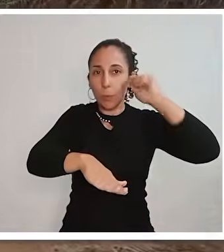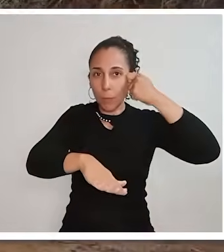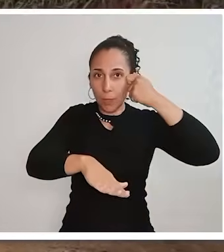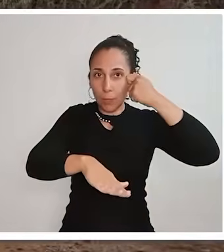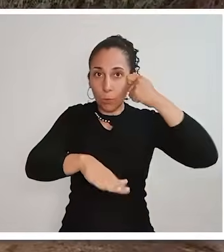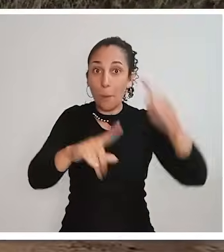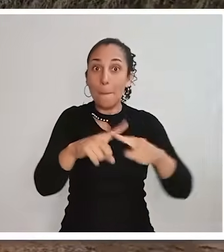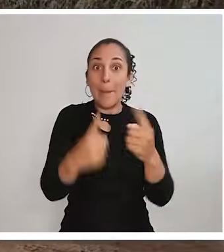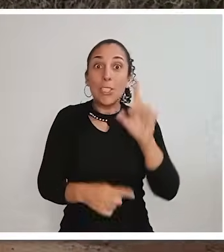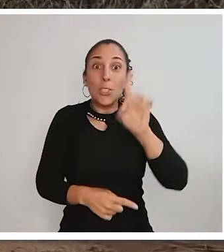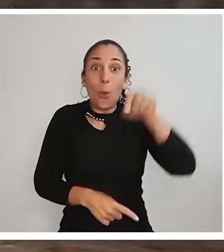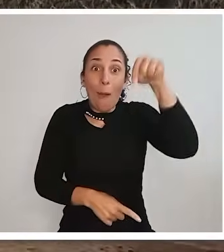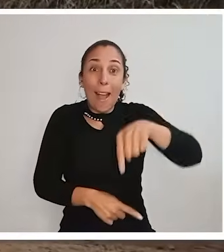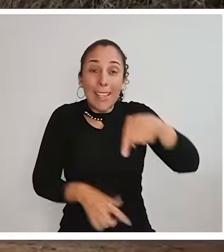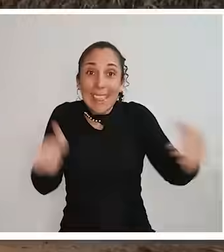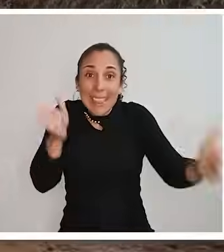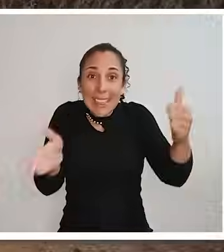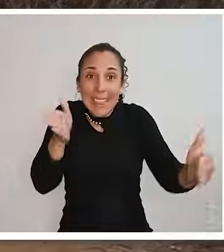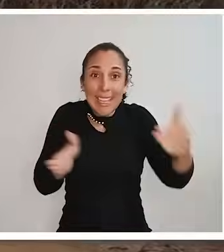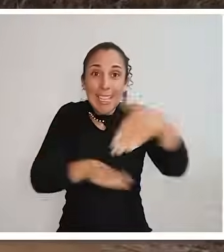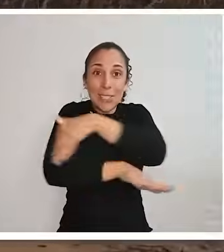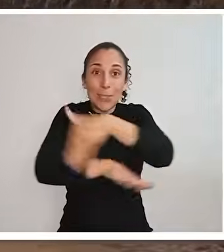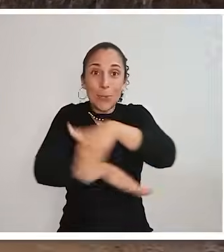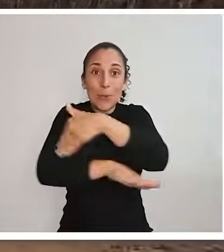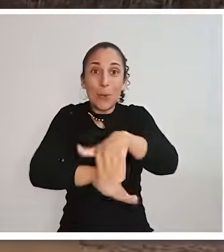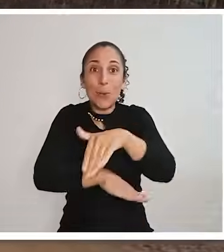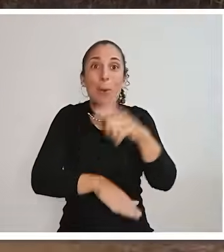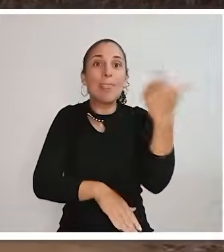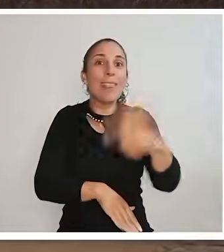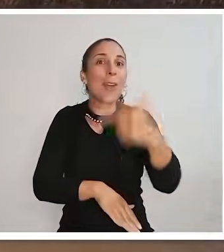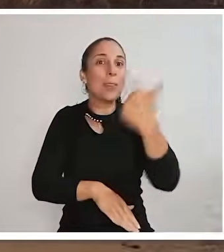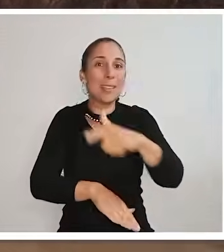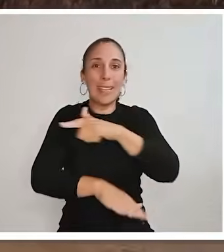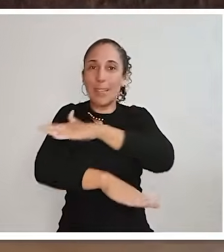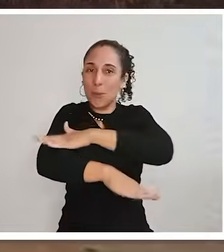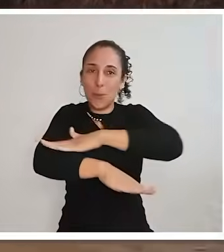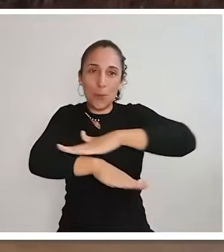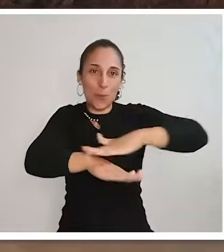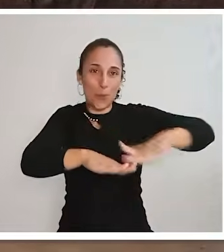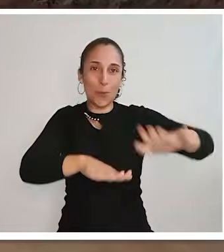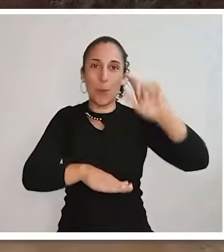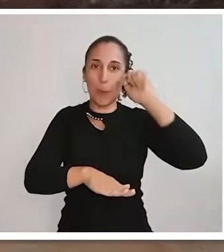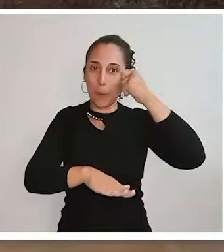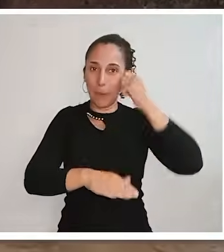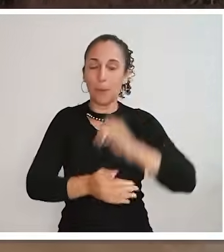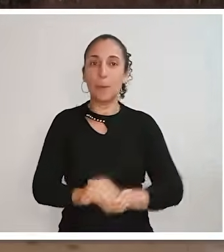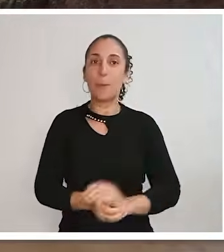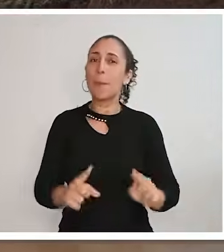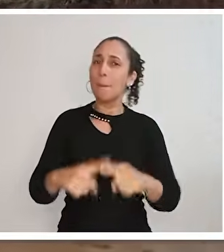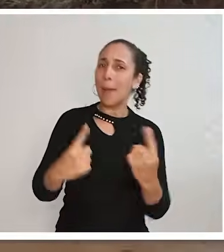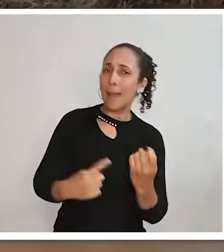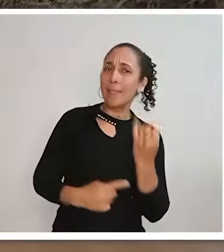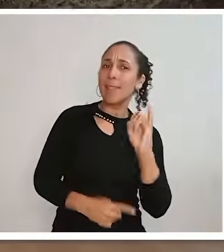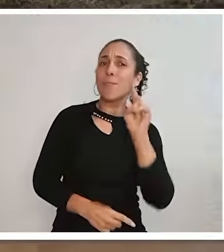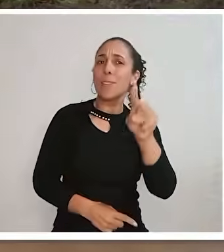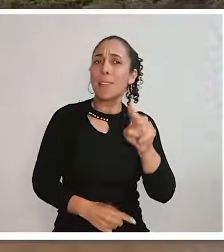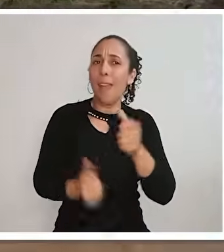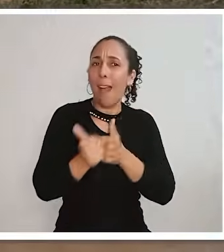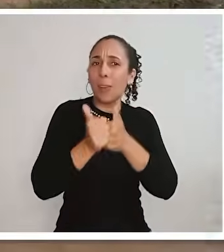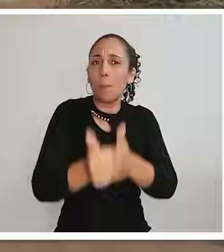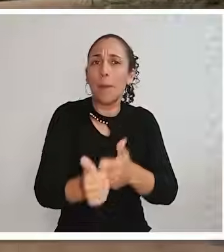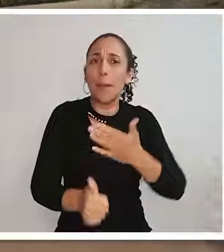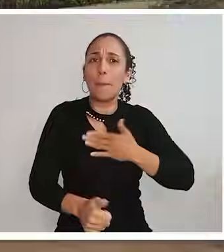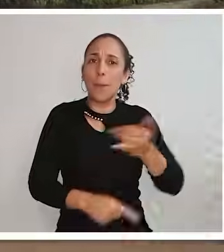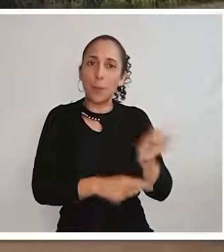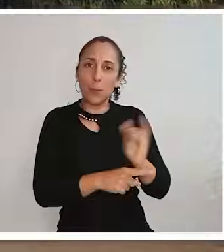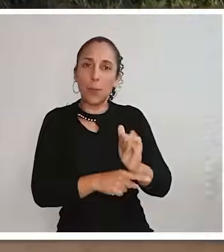pavimentada. Só que justamente esse trecho que eu vou andar aqui, ele não é pavimentado. Mas se você me acompanha pelo canal, você sabe que são